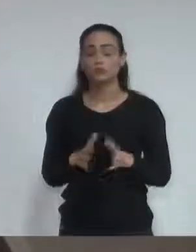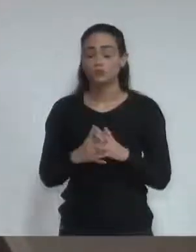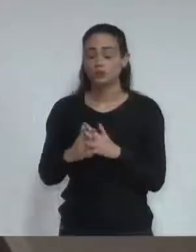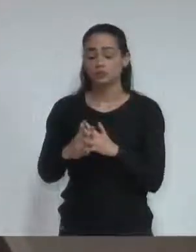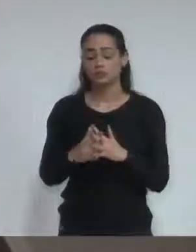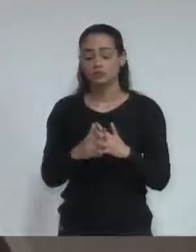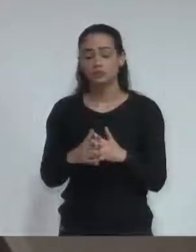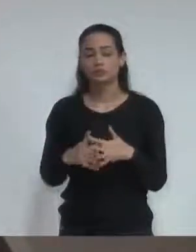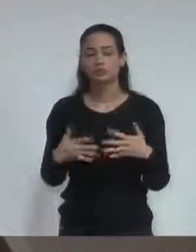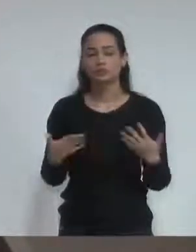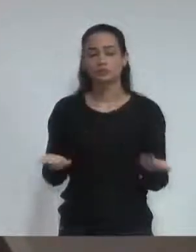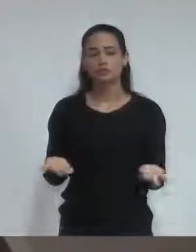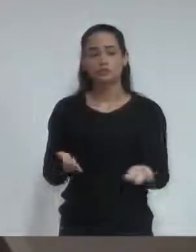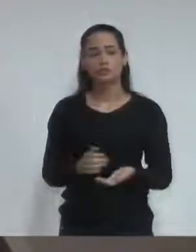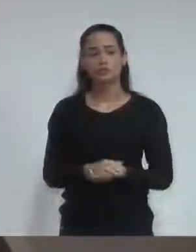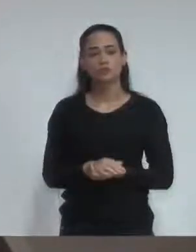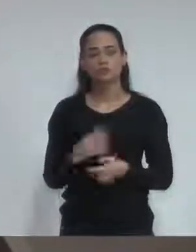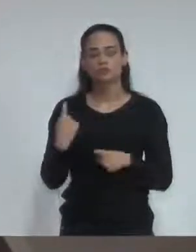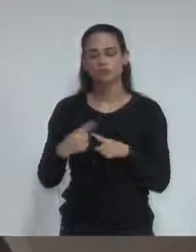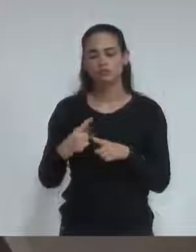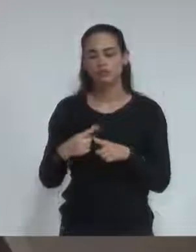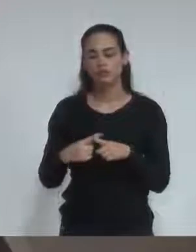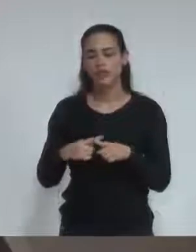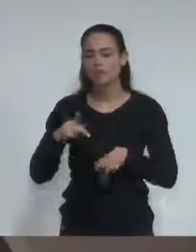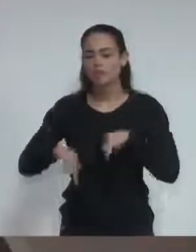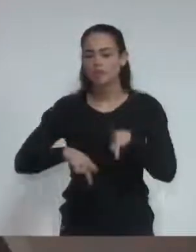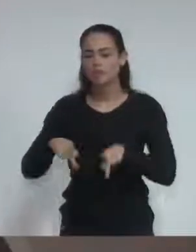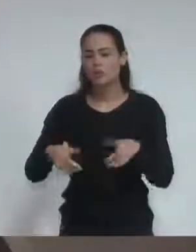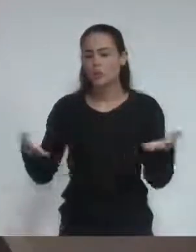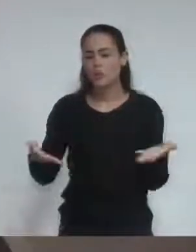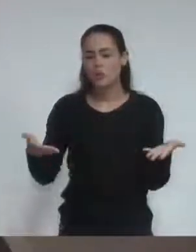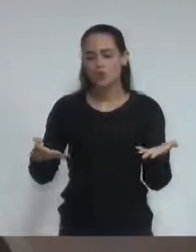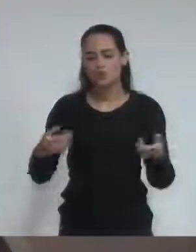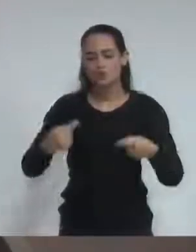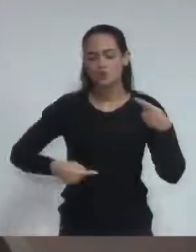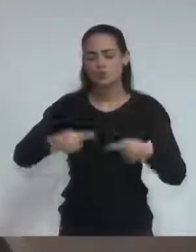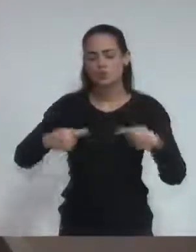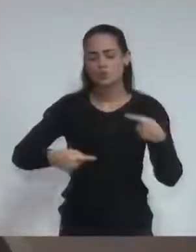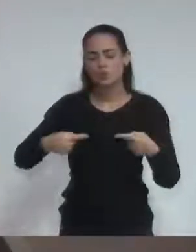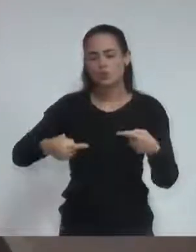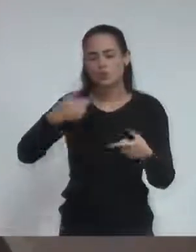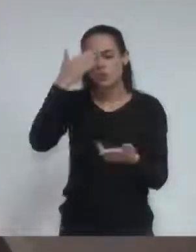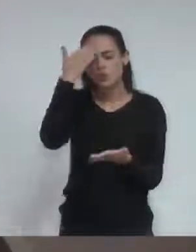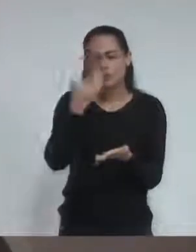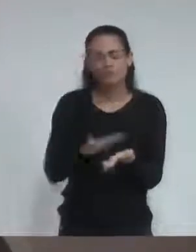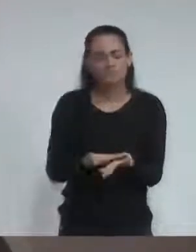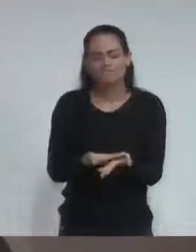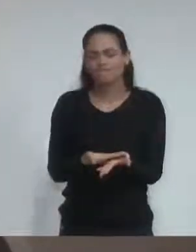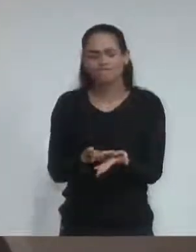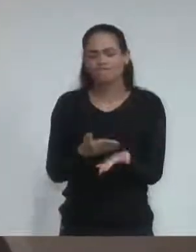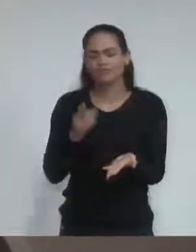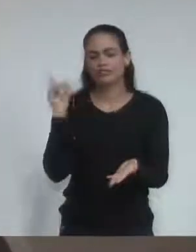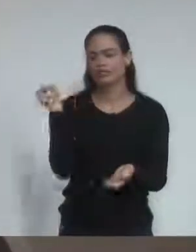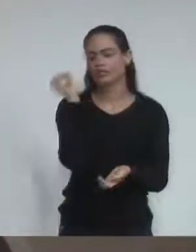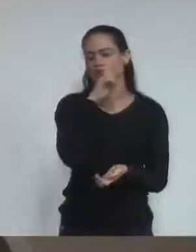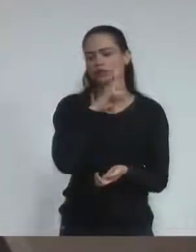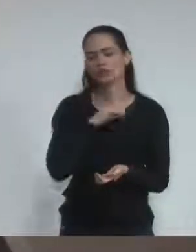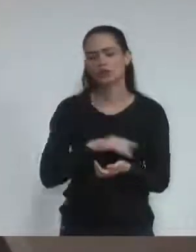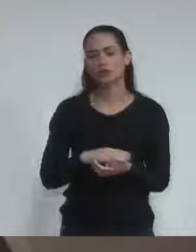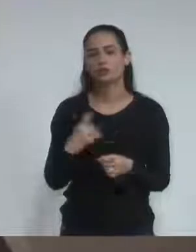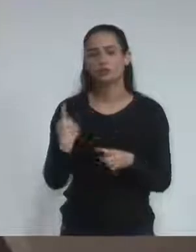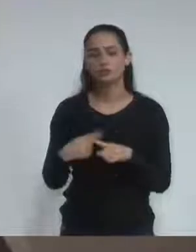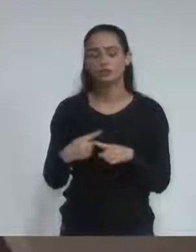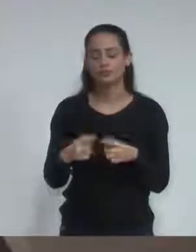não apenas nos políticos. Se fosse apenas nos políticos, né, troca-se, muda-se, mas o que é perigoso é